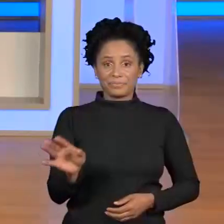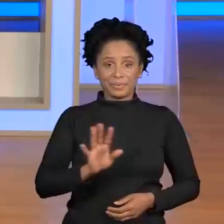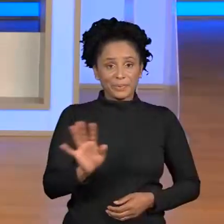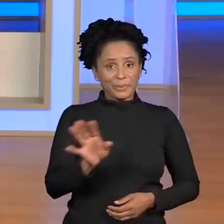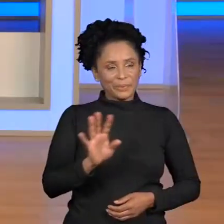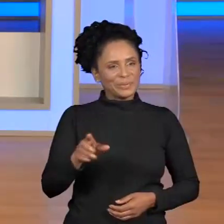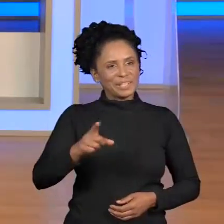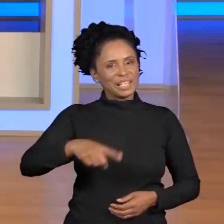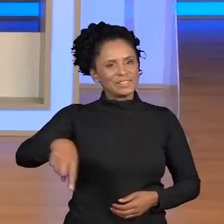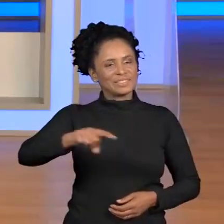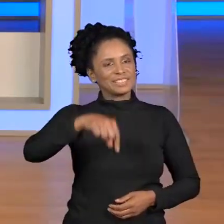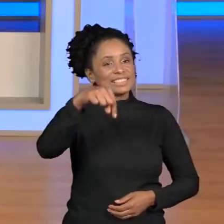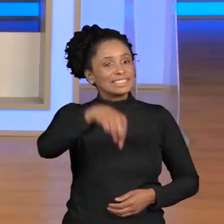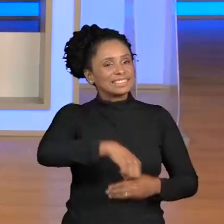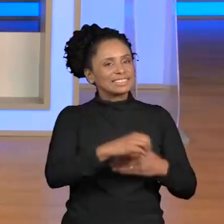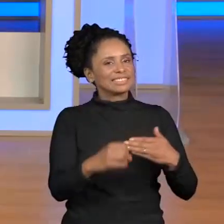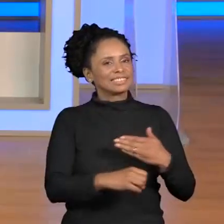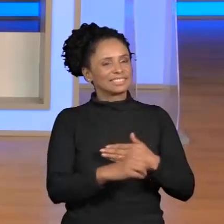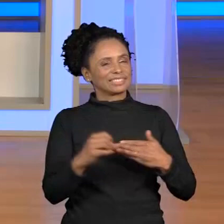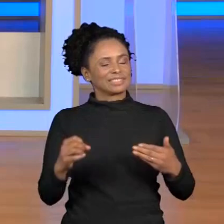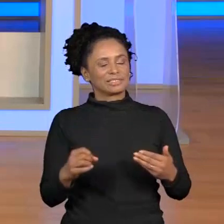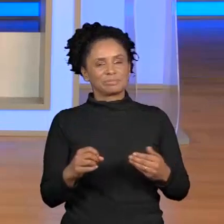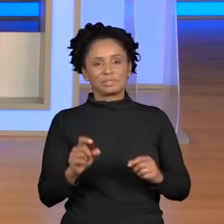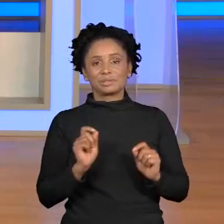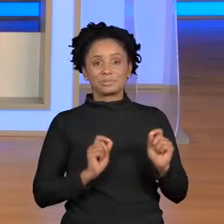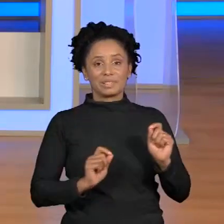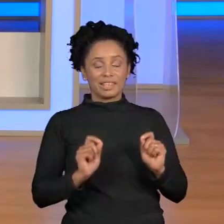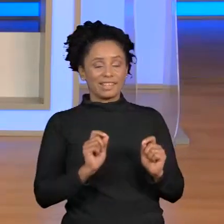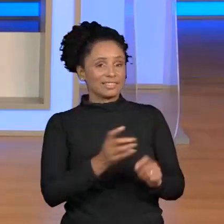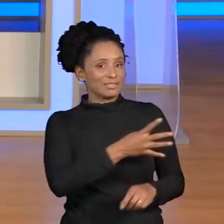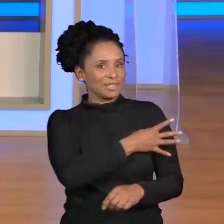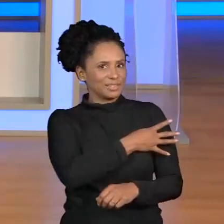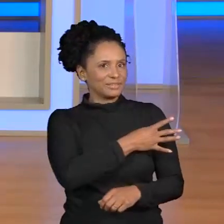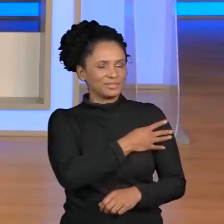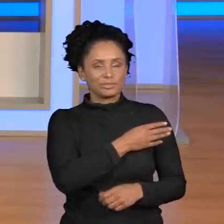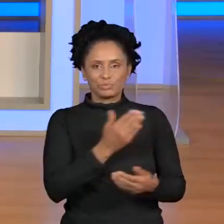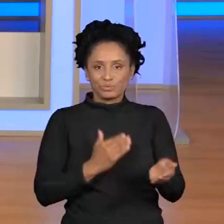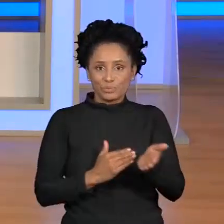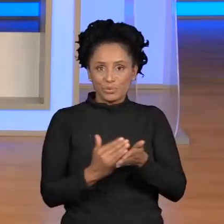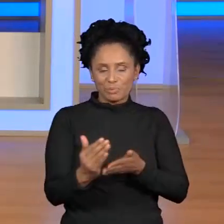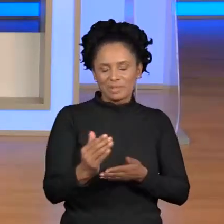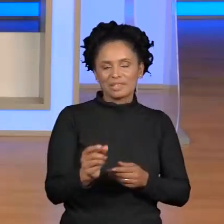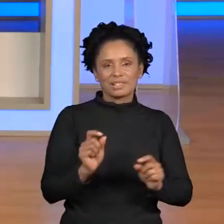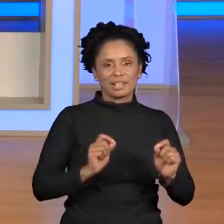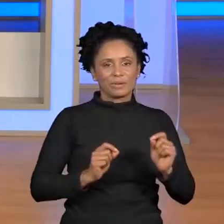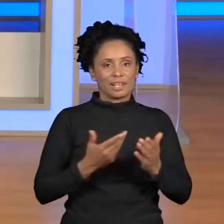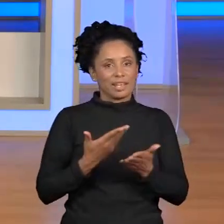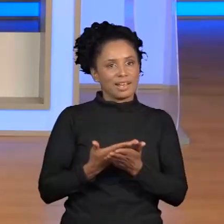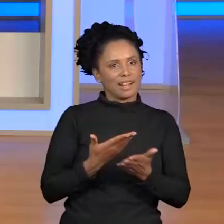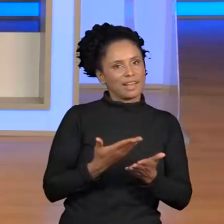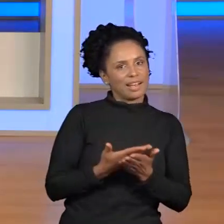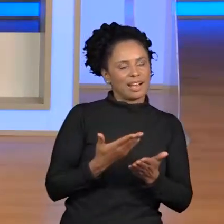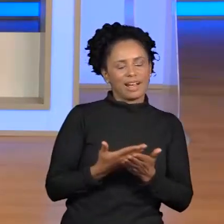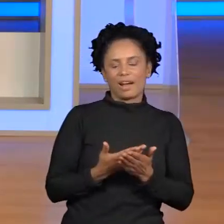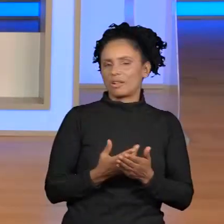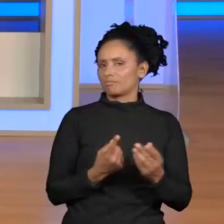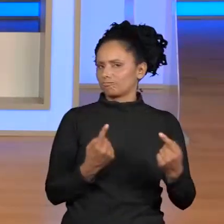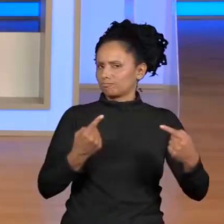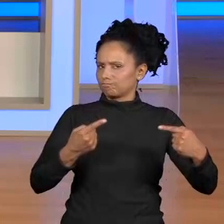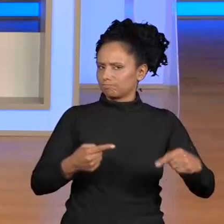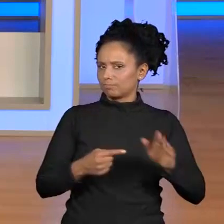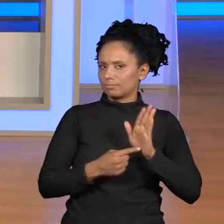Olá, galerinha do Centro de Mídia aqui do 4º ano. Vamos começar uma super aula e já lanço um desafio para